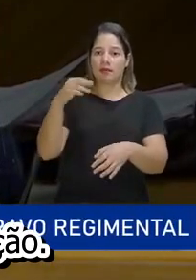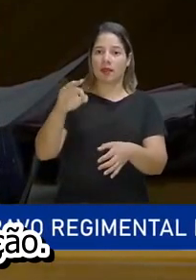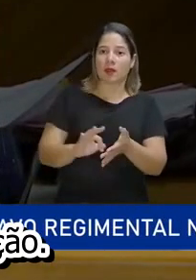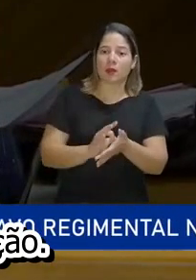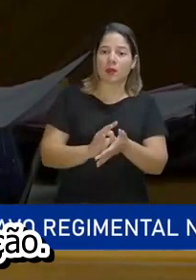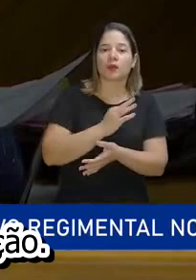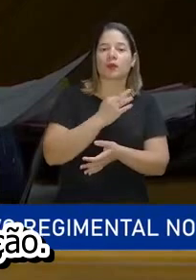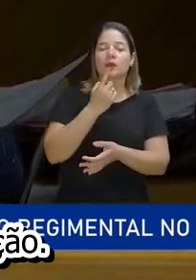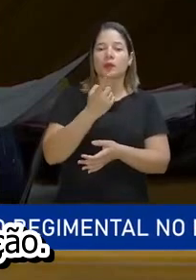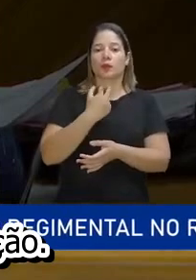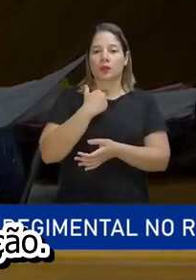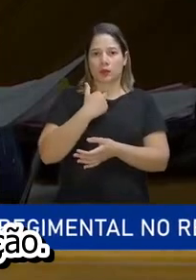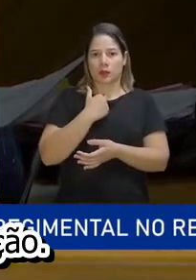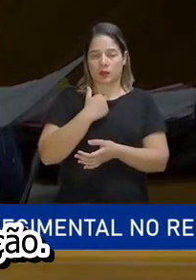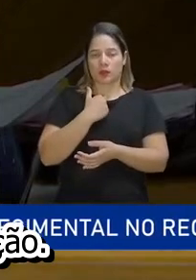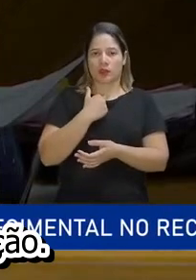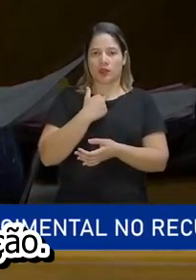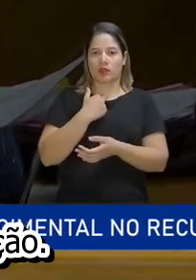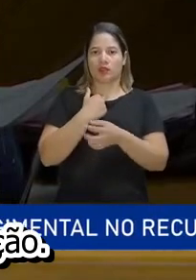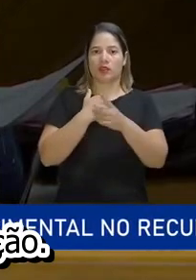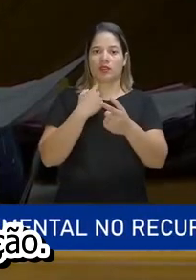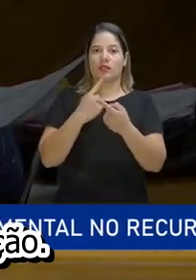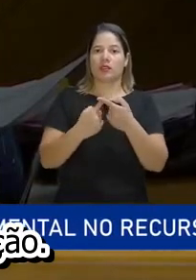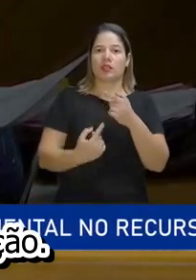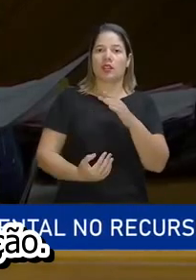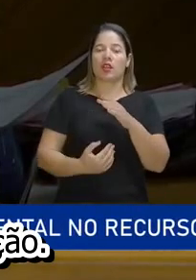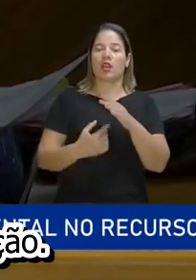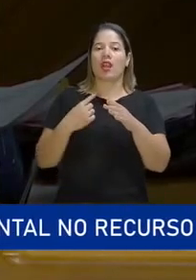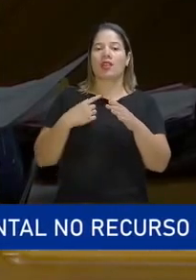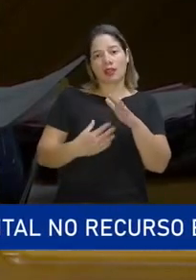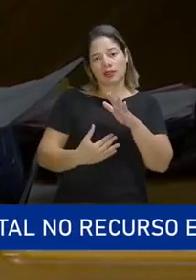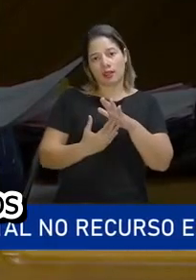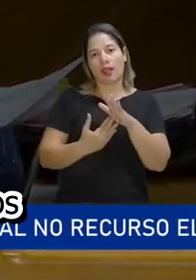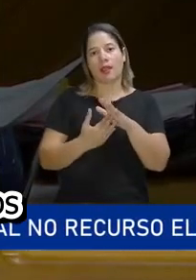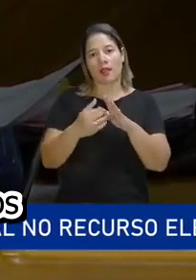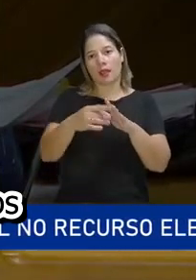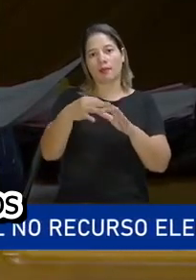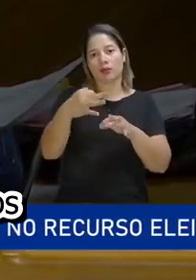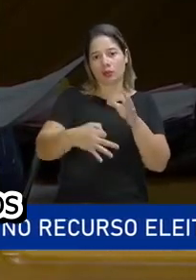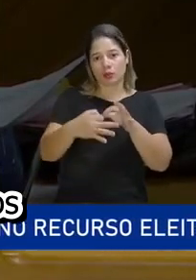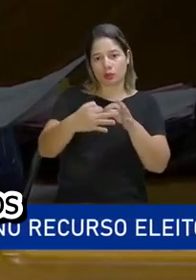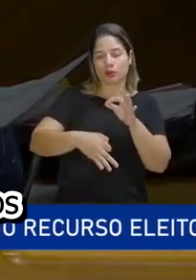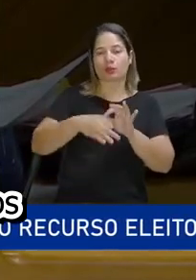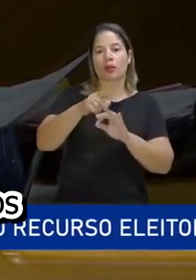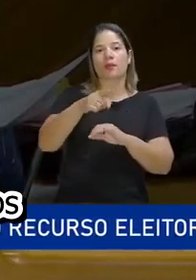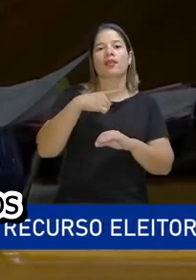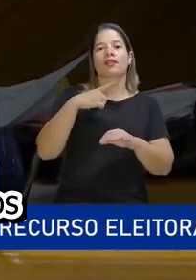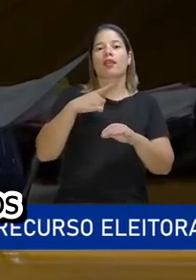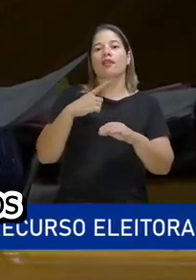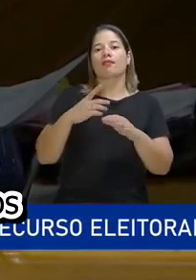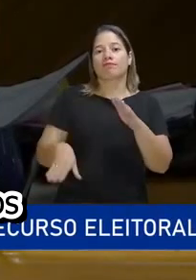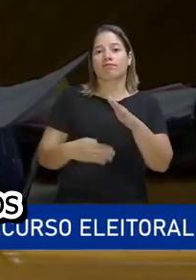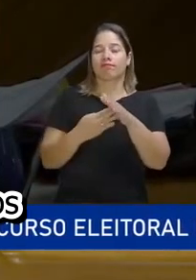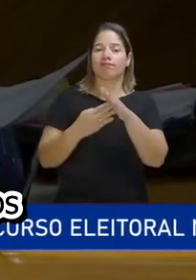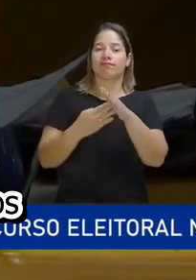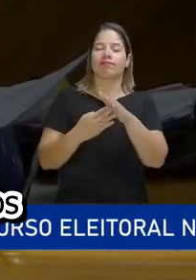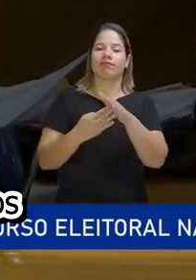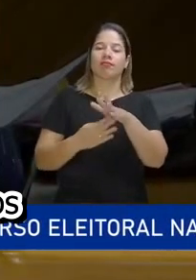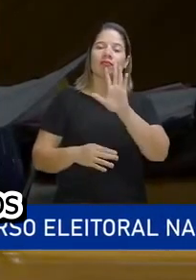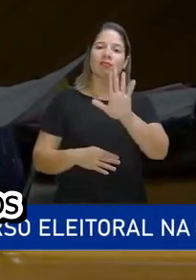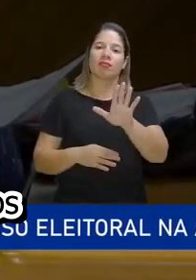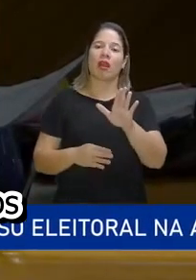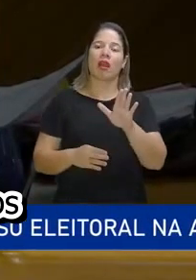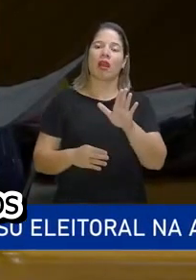acórdão deste tribunal, estando pendente julgamento de embargos de declaração. Neste ponto, há que se registrar que os referidos